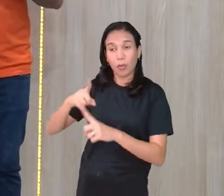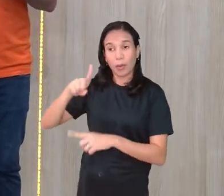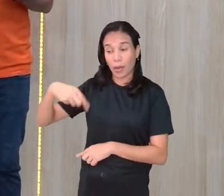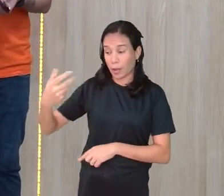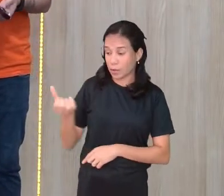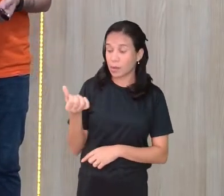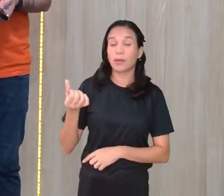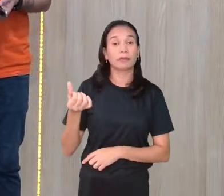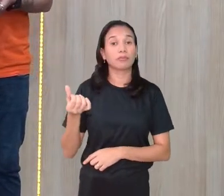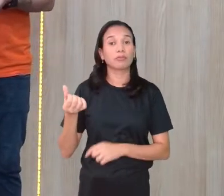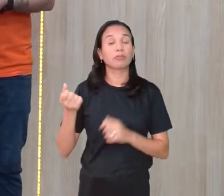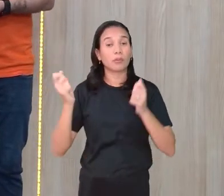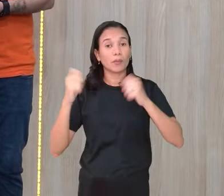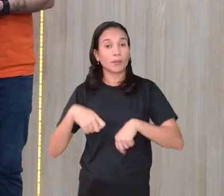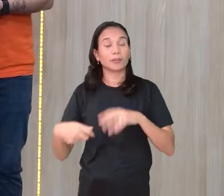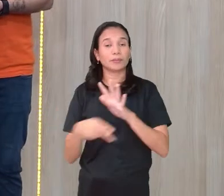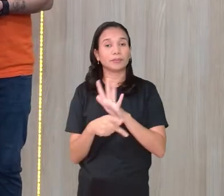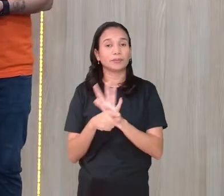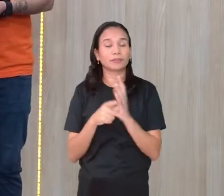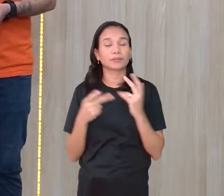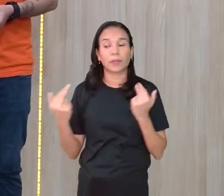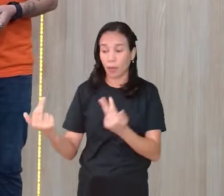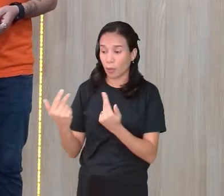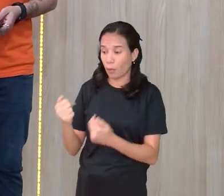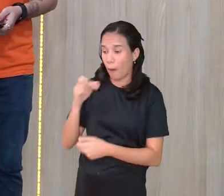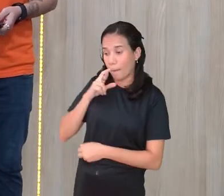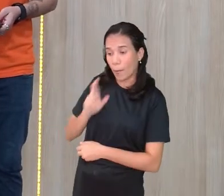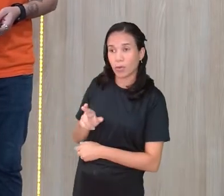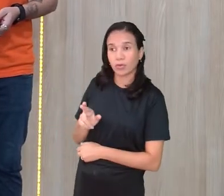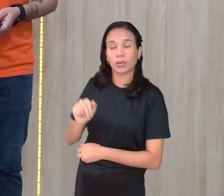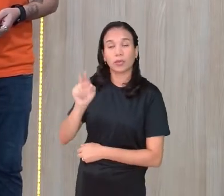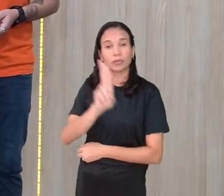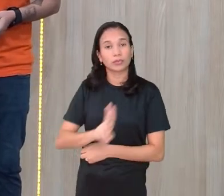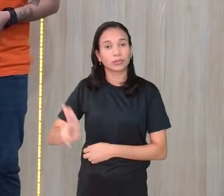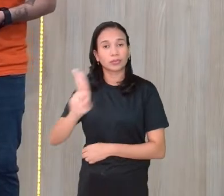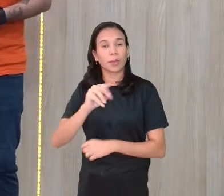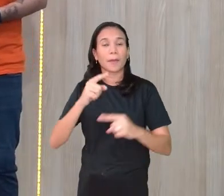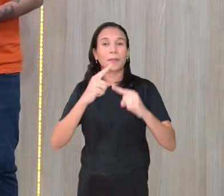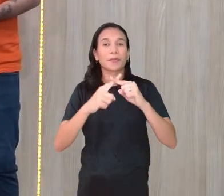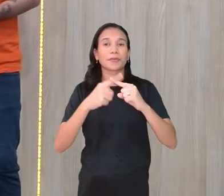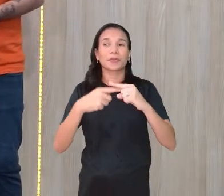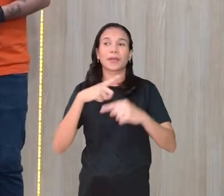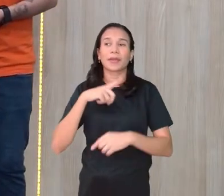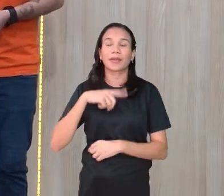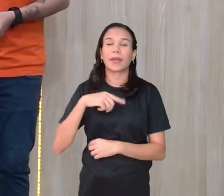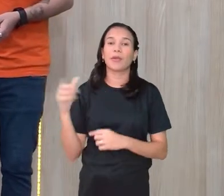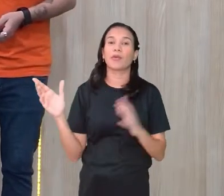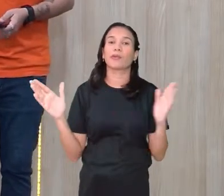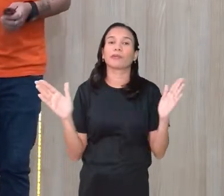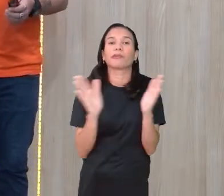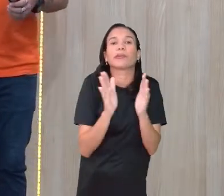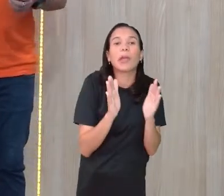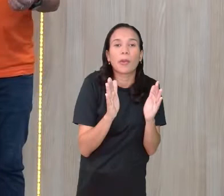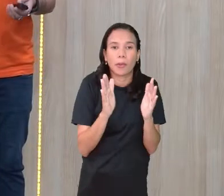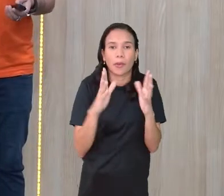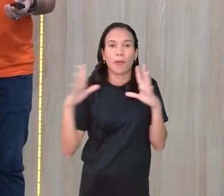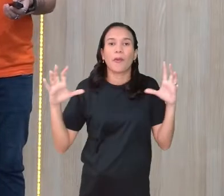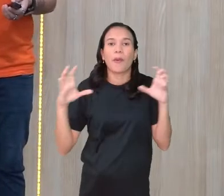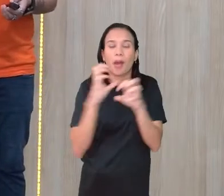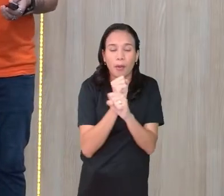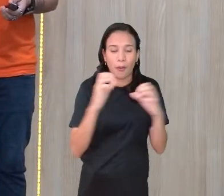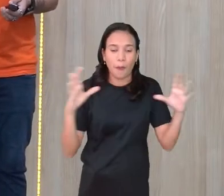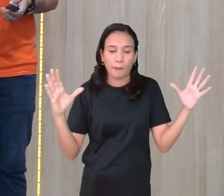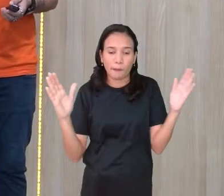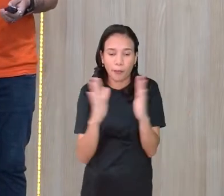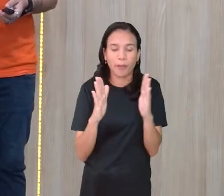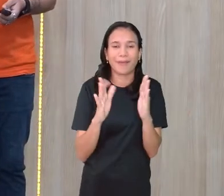posso fazer, chegar a esse mesmo resultado através de uma multiplicação, tendo menos trabalho. A gente vai perceber que